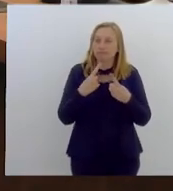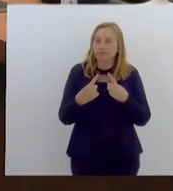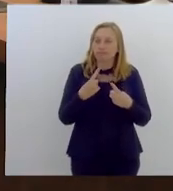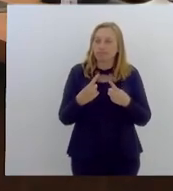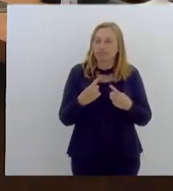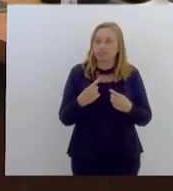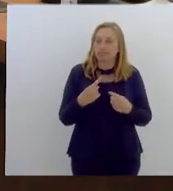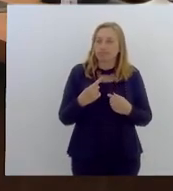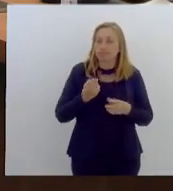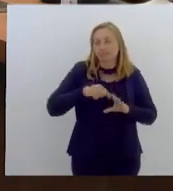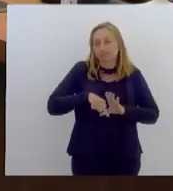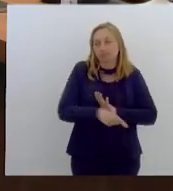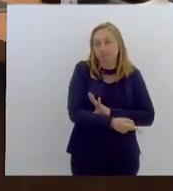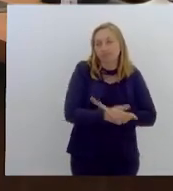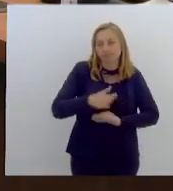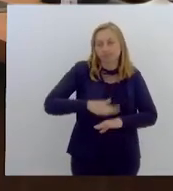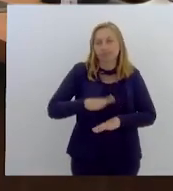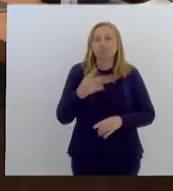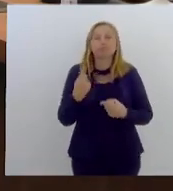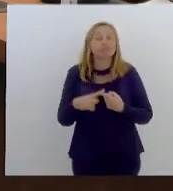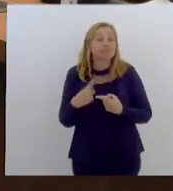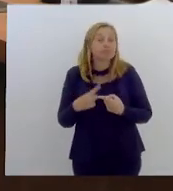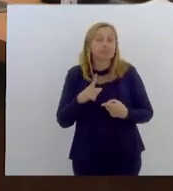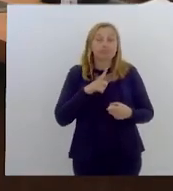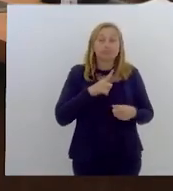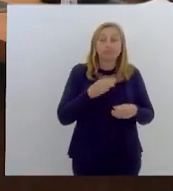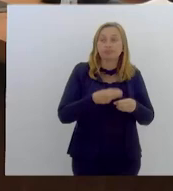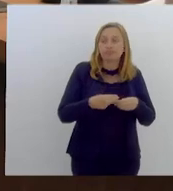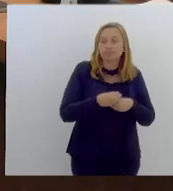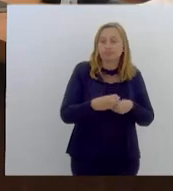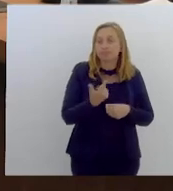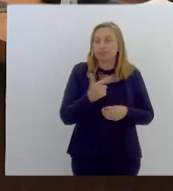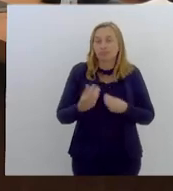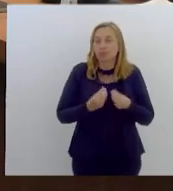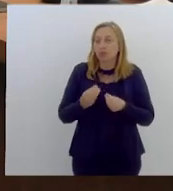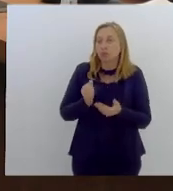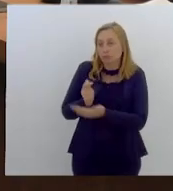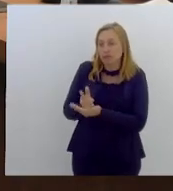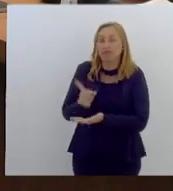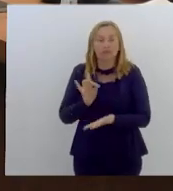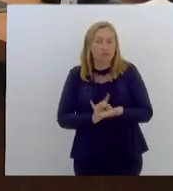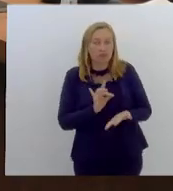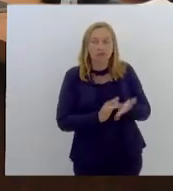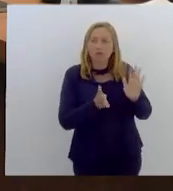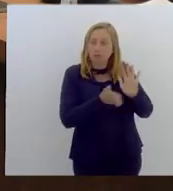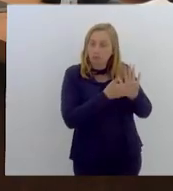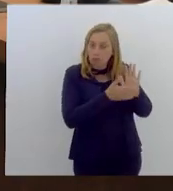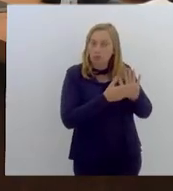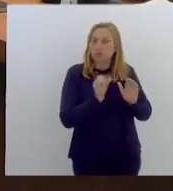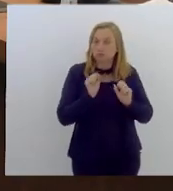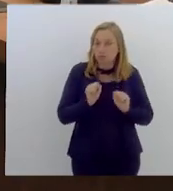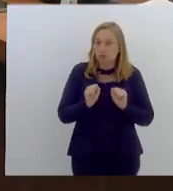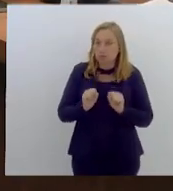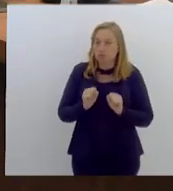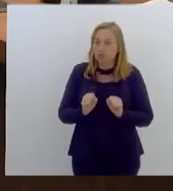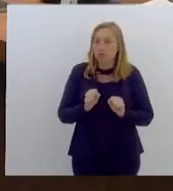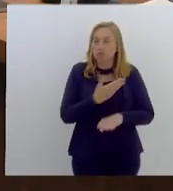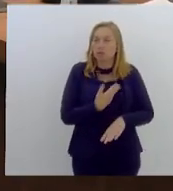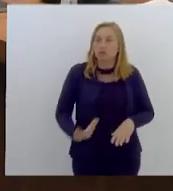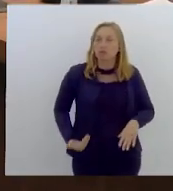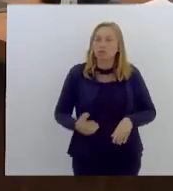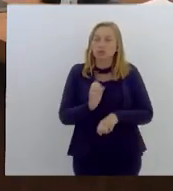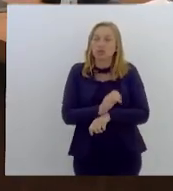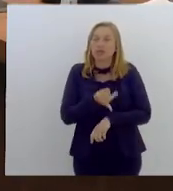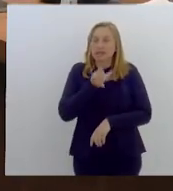gente tem que aprofundar. Por quê? Porque tem município que realmente não tem condições de pagar. Uma proposta possível é o governo do estado,